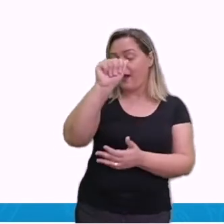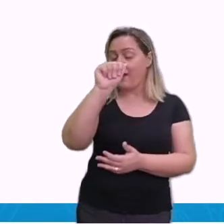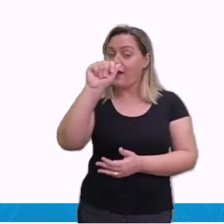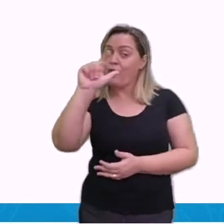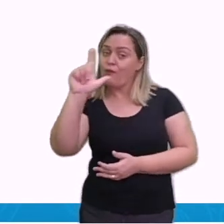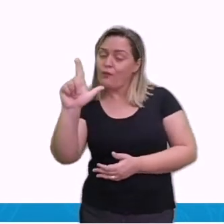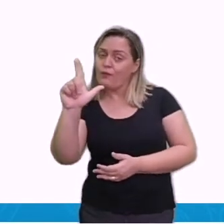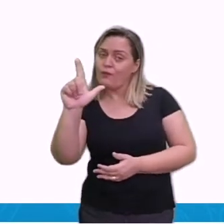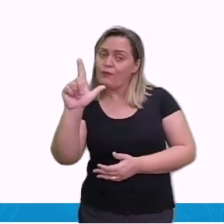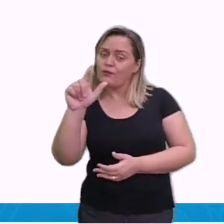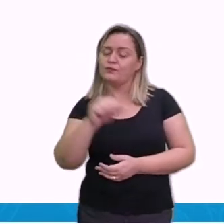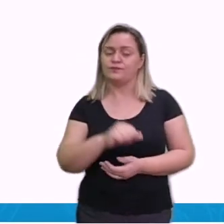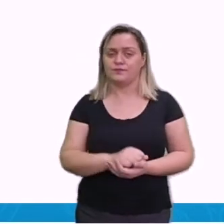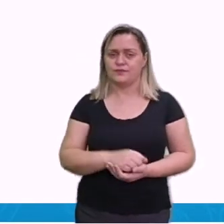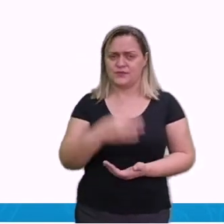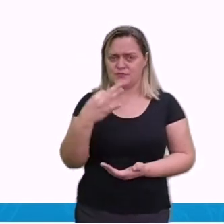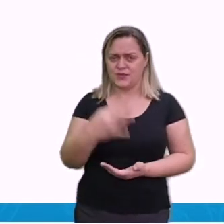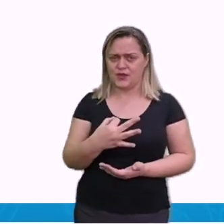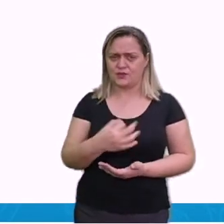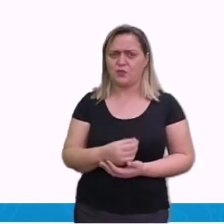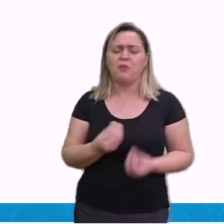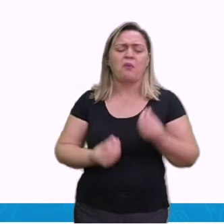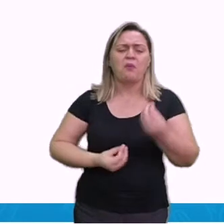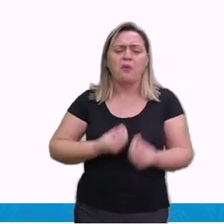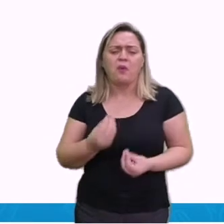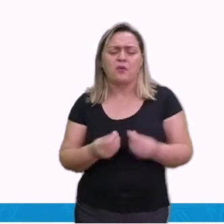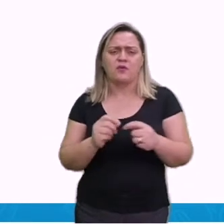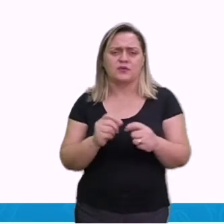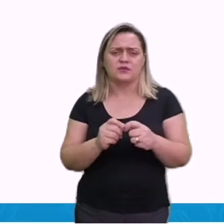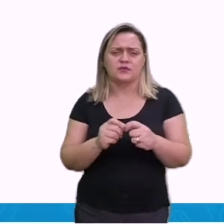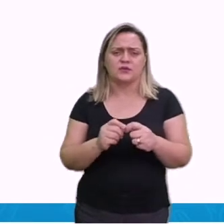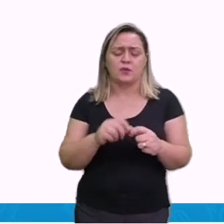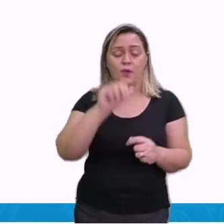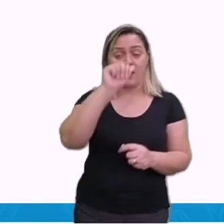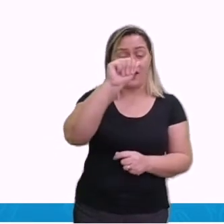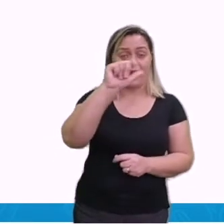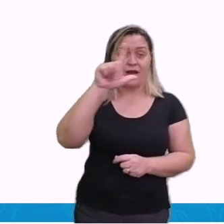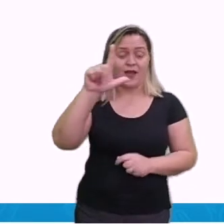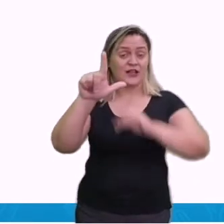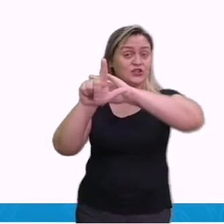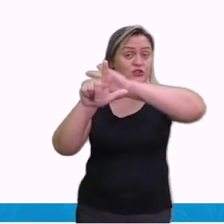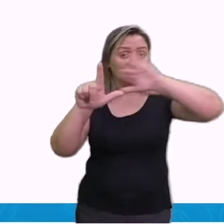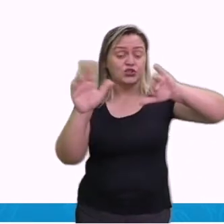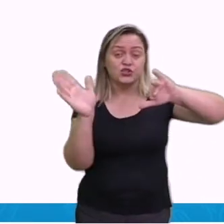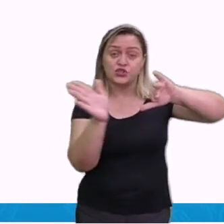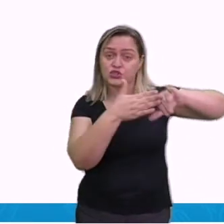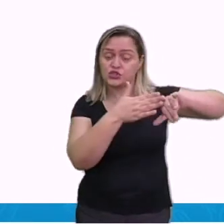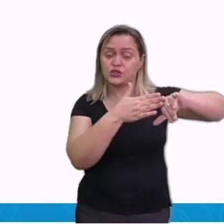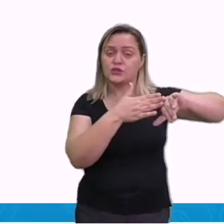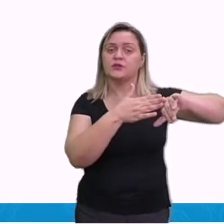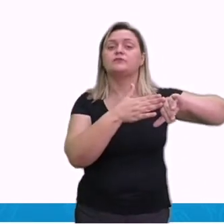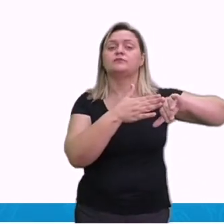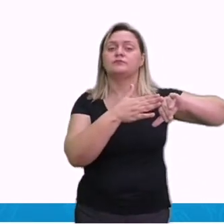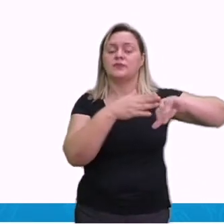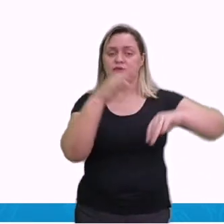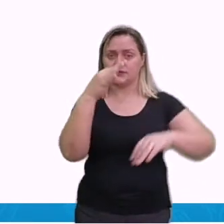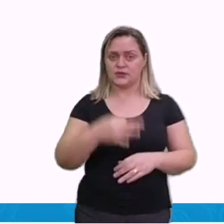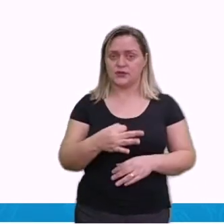em AL, EL, OL e UL. Vogal termina com